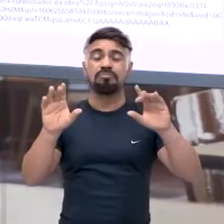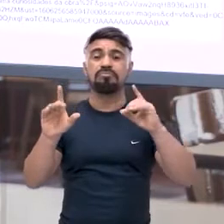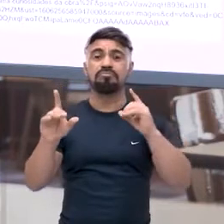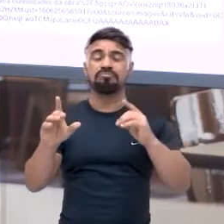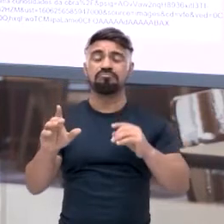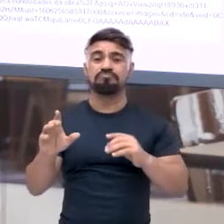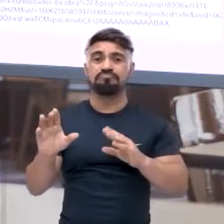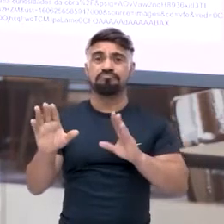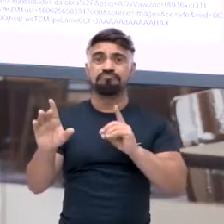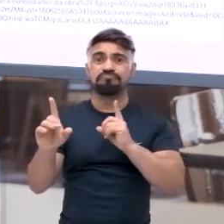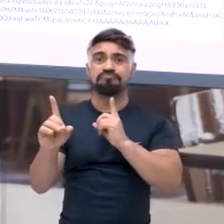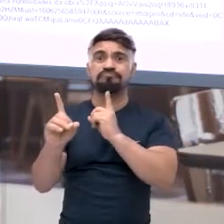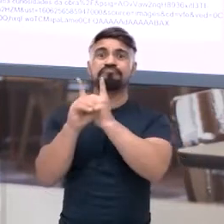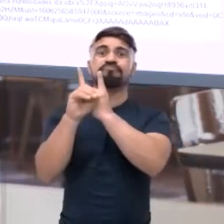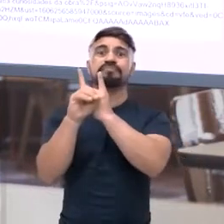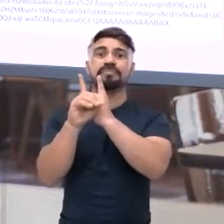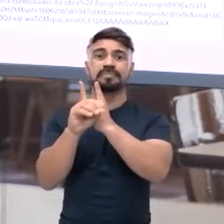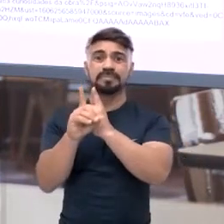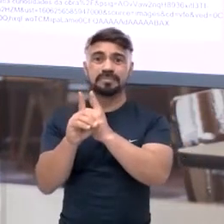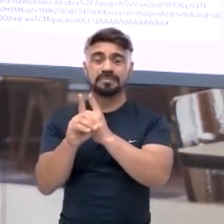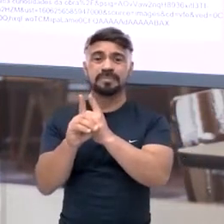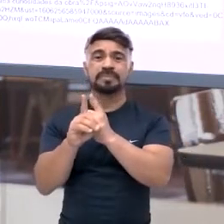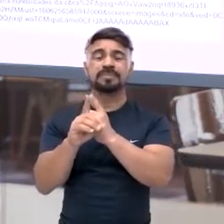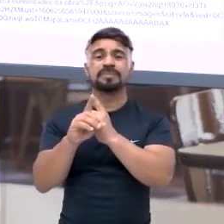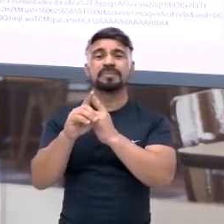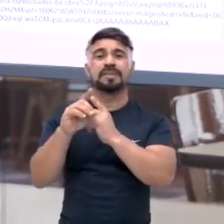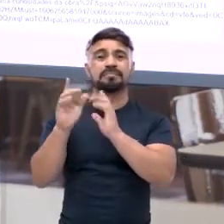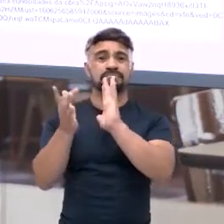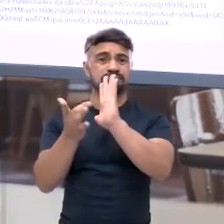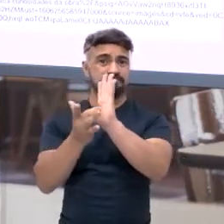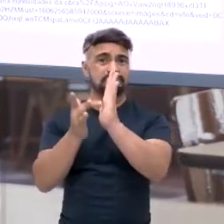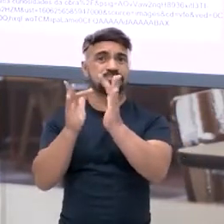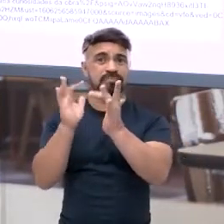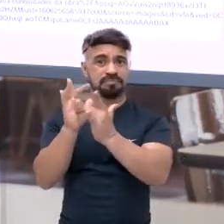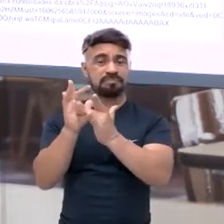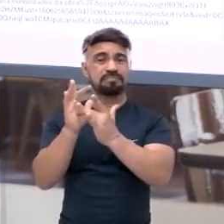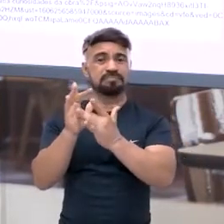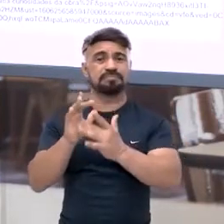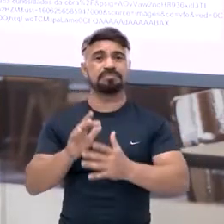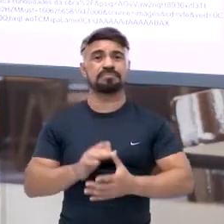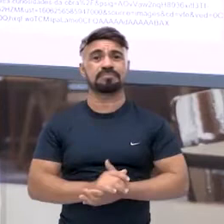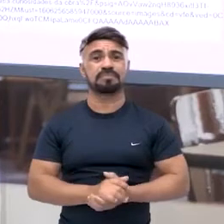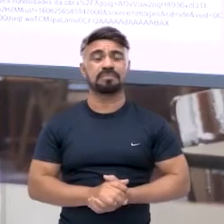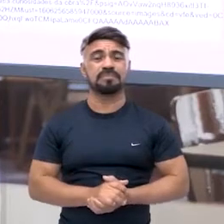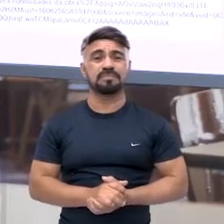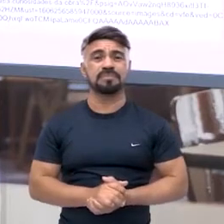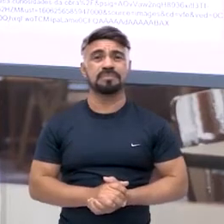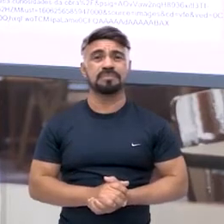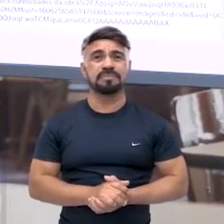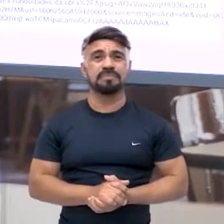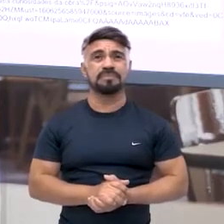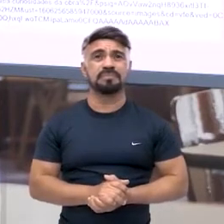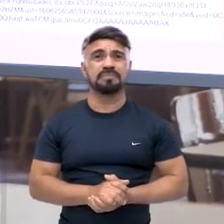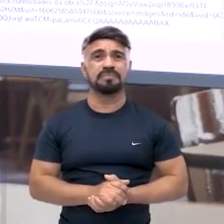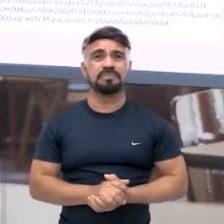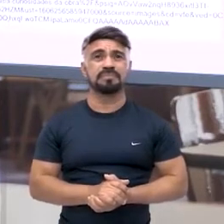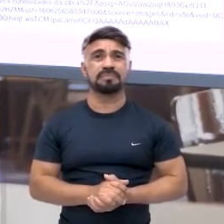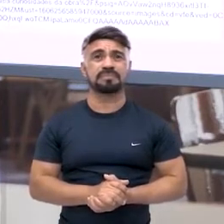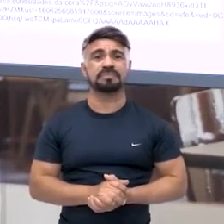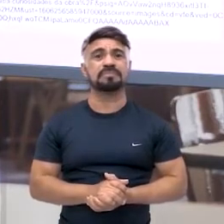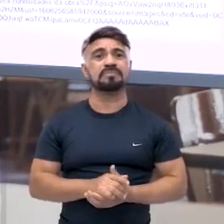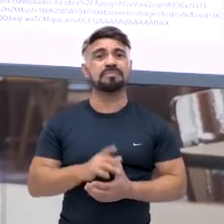se deparam, na verdade, com a figura de Manuel, que na verdade é Jesus